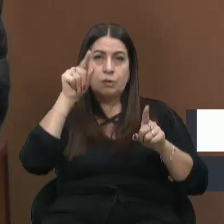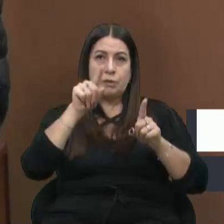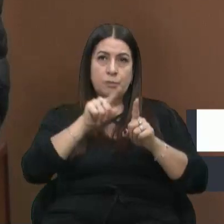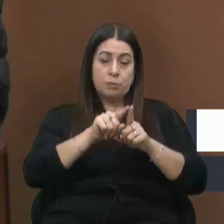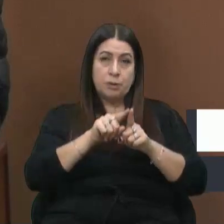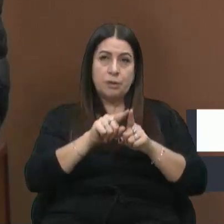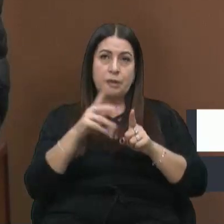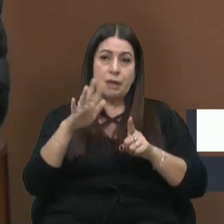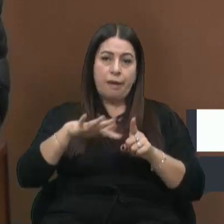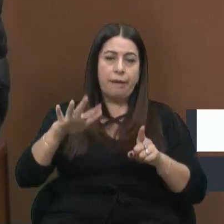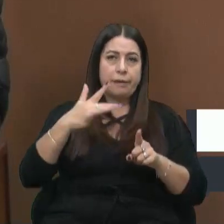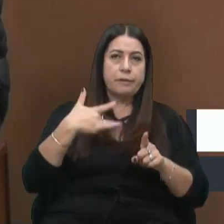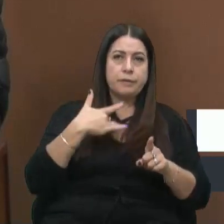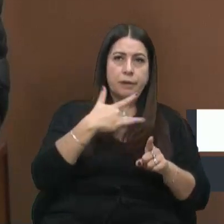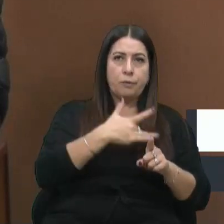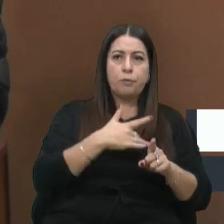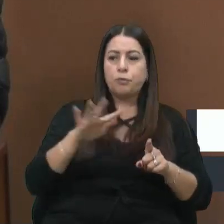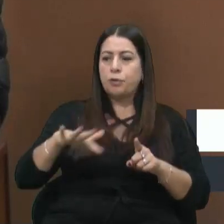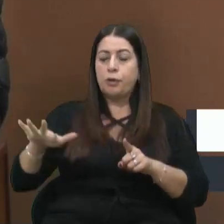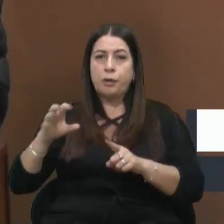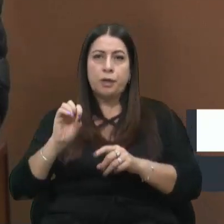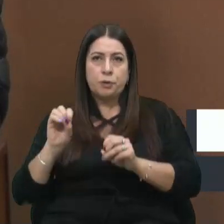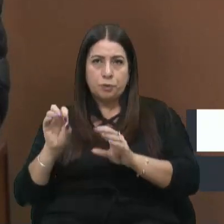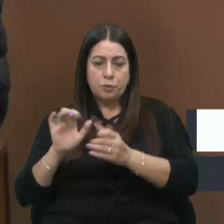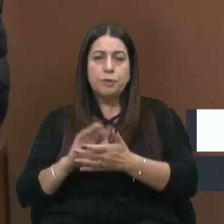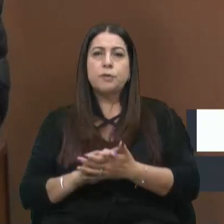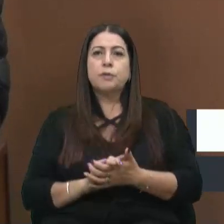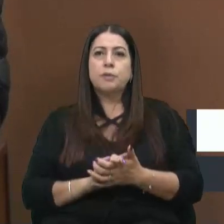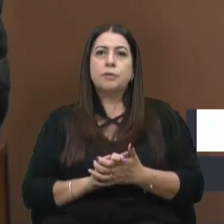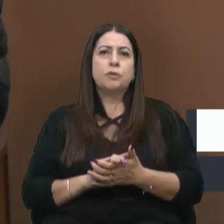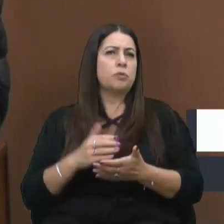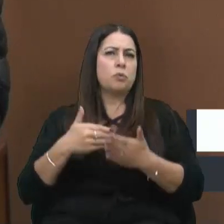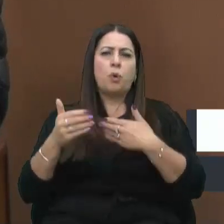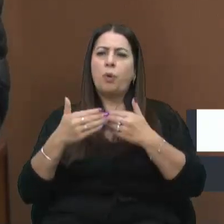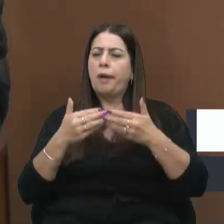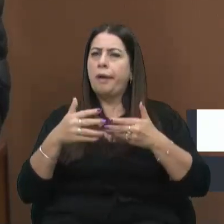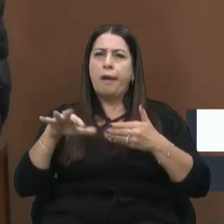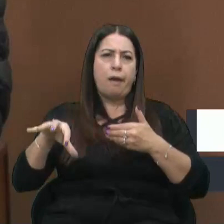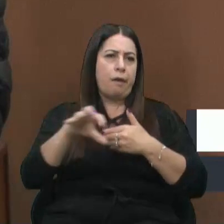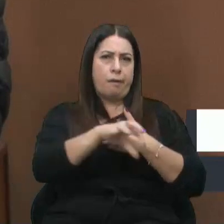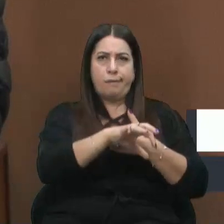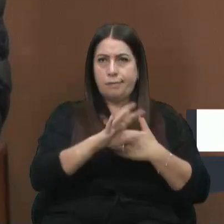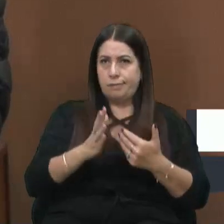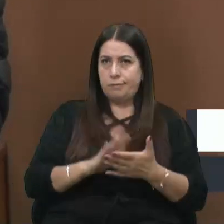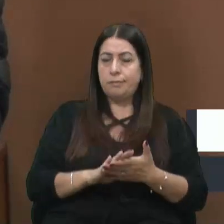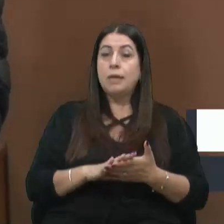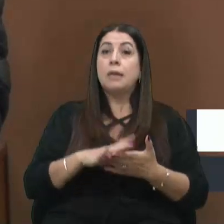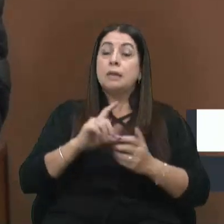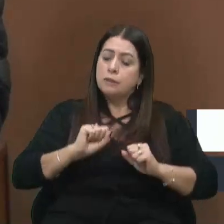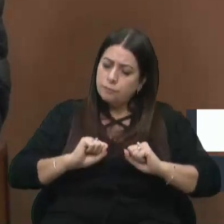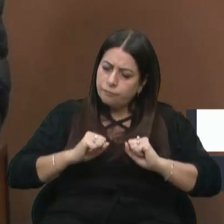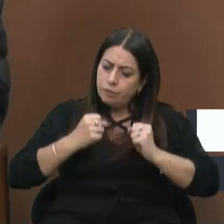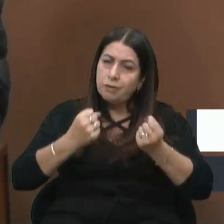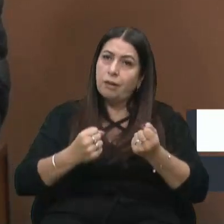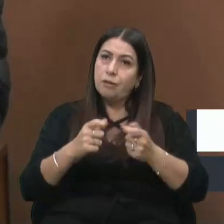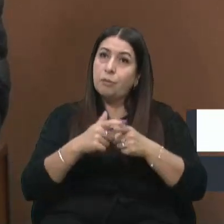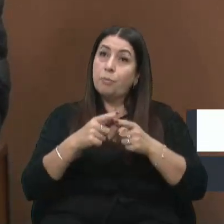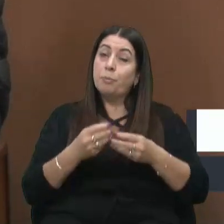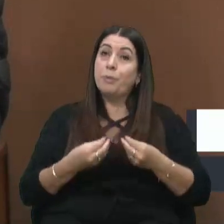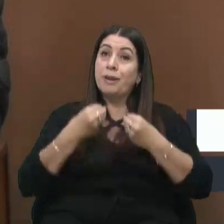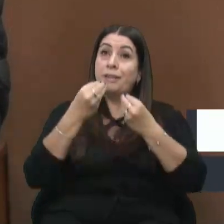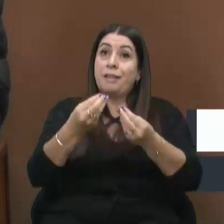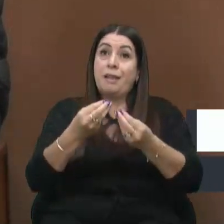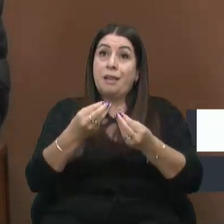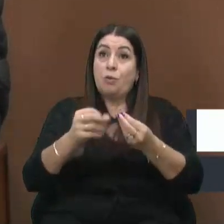esses da Saúde como da Educação e de qualquer área tem se esforçado para entregar